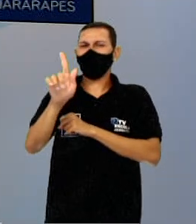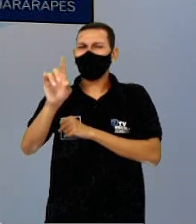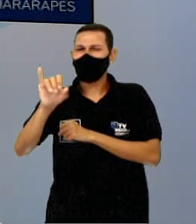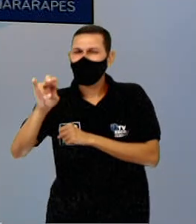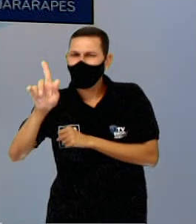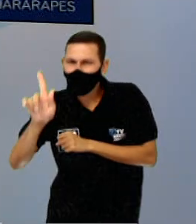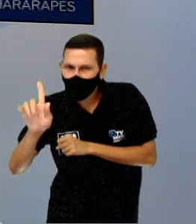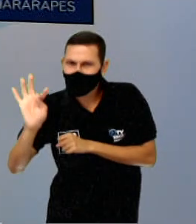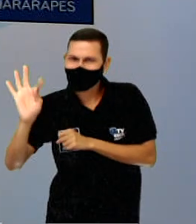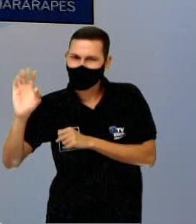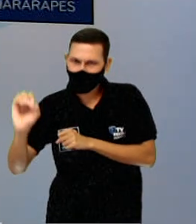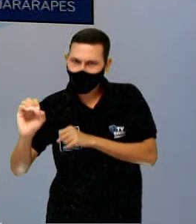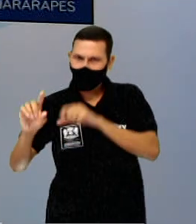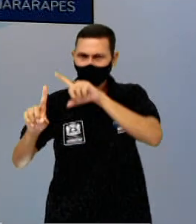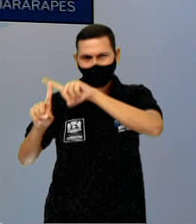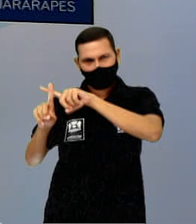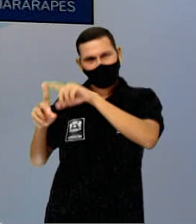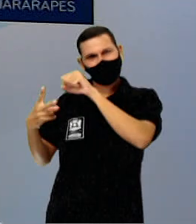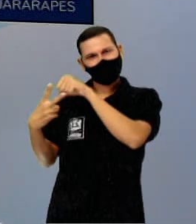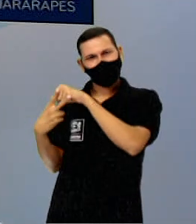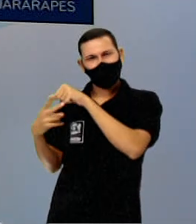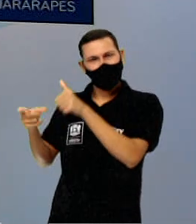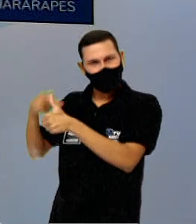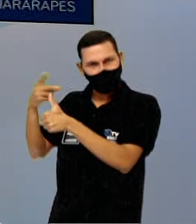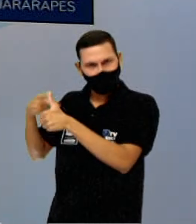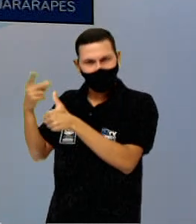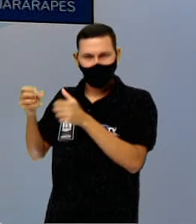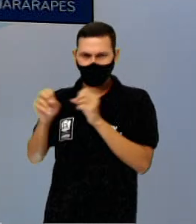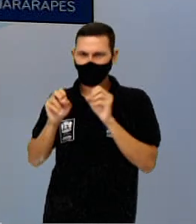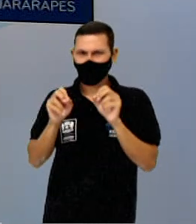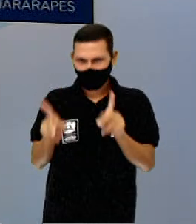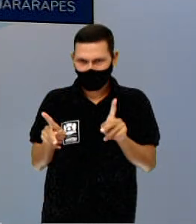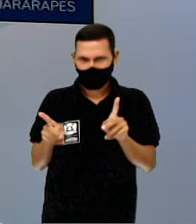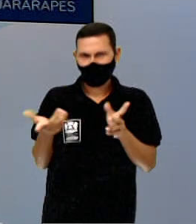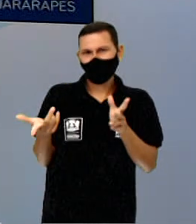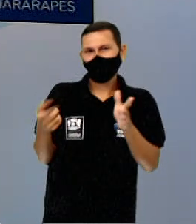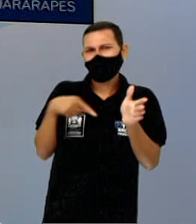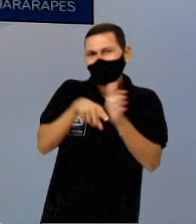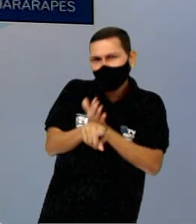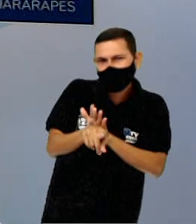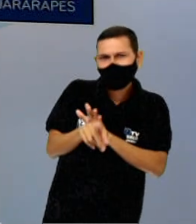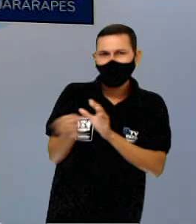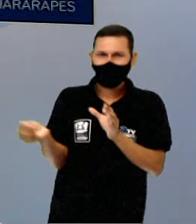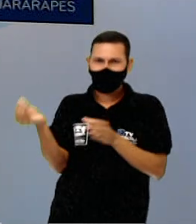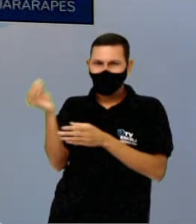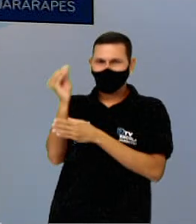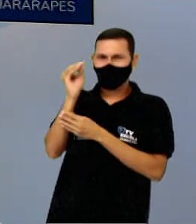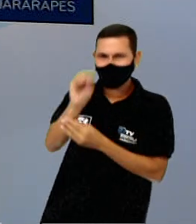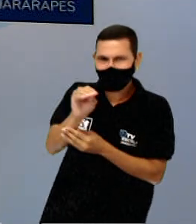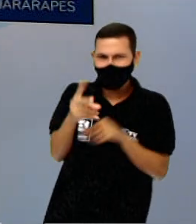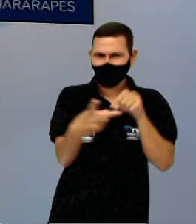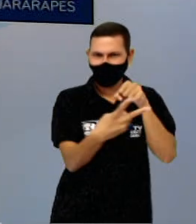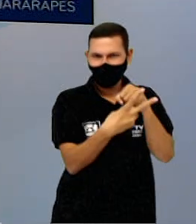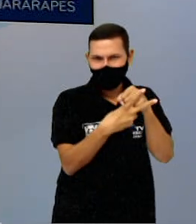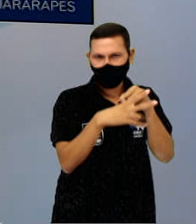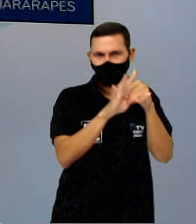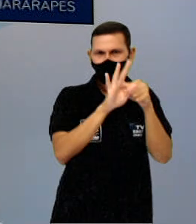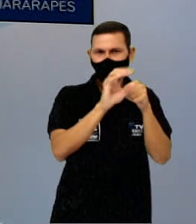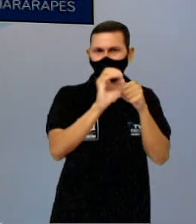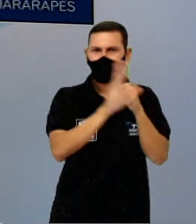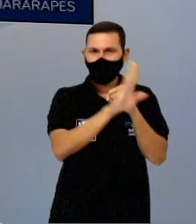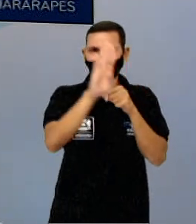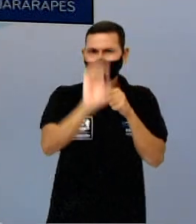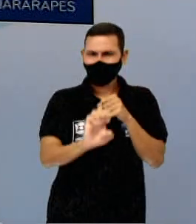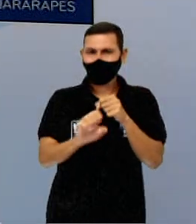negativa colocamos o note após o verbo to be interrogativa colocamos um verbo to be antes do sujeito da oração